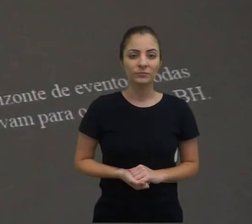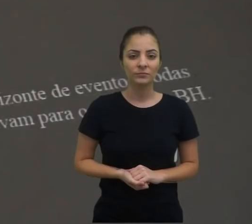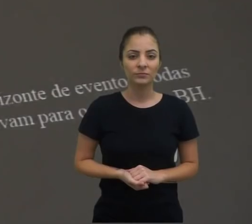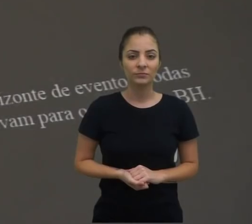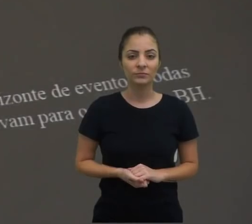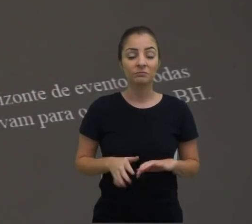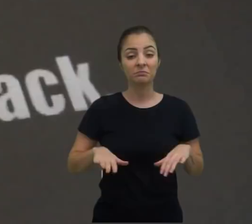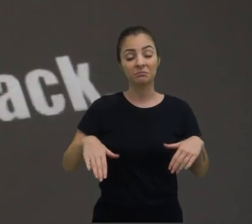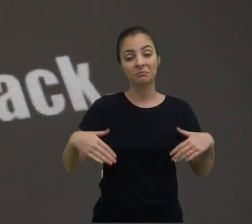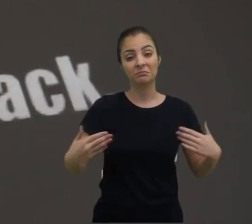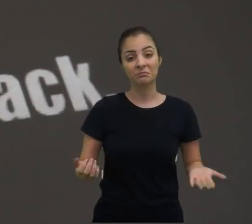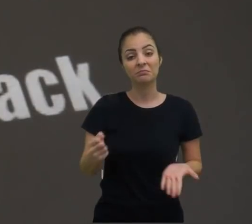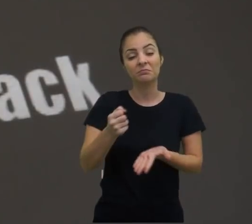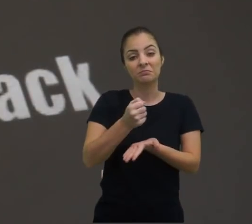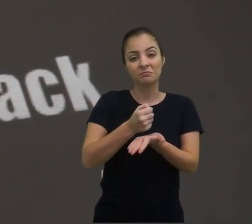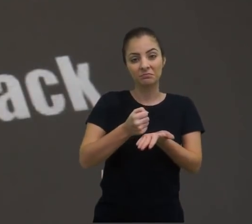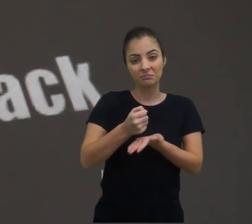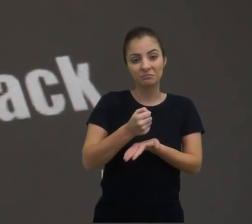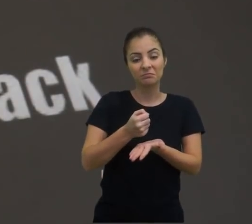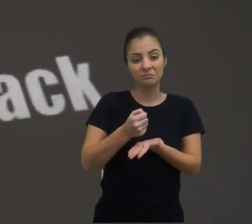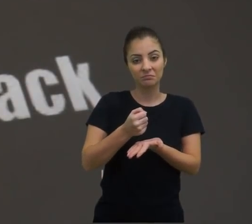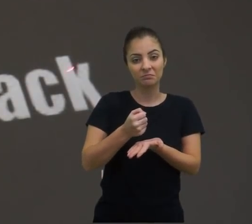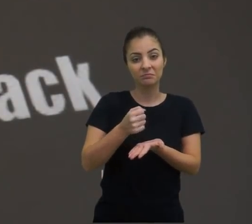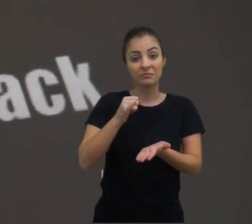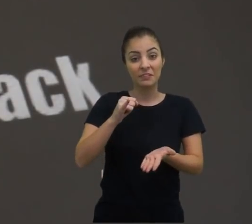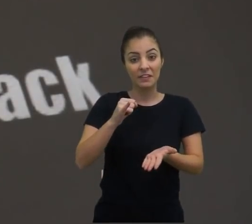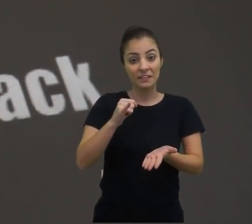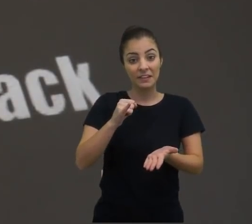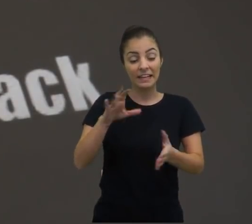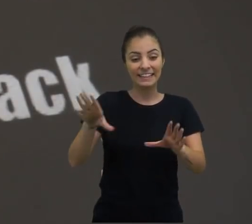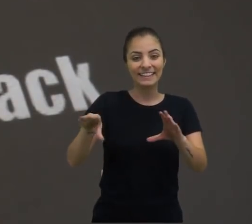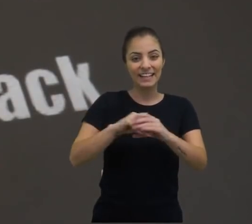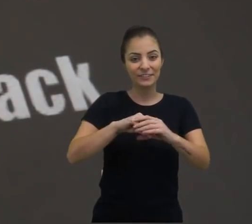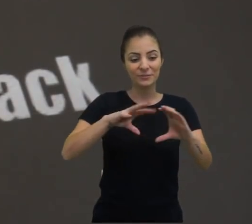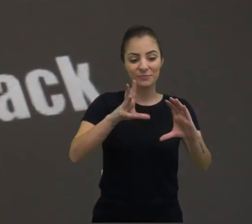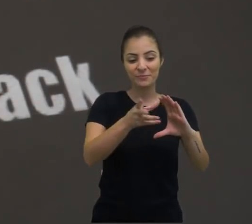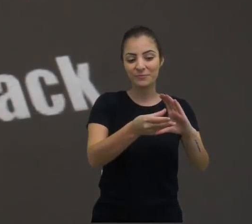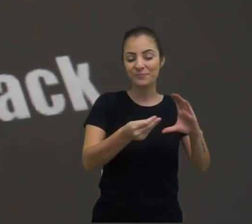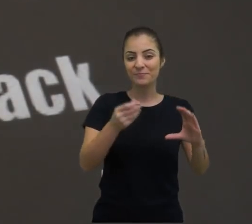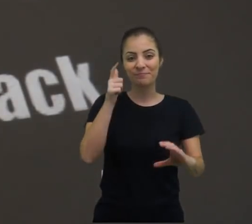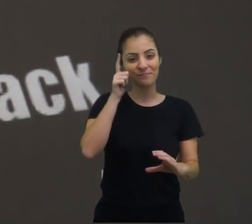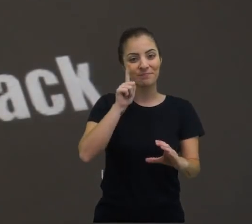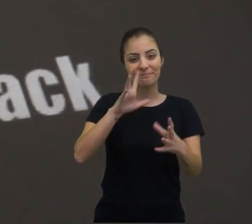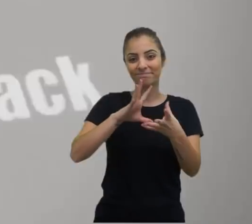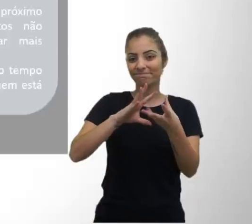Então, basicamente, tá? Uma vez que a gente entra no buraco negro, não tem mais modo de sair.